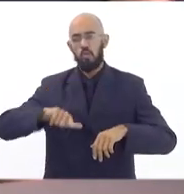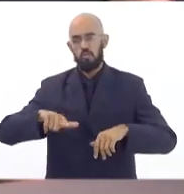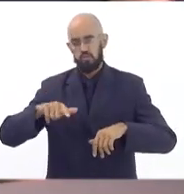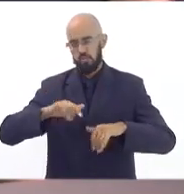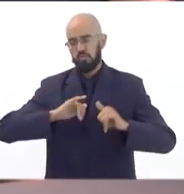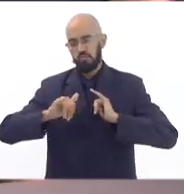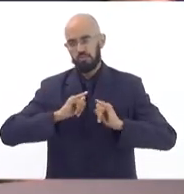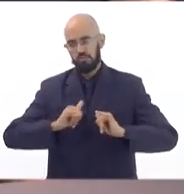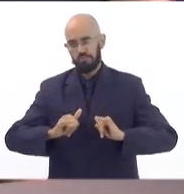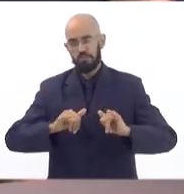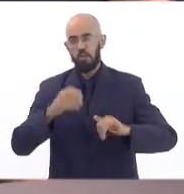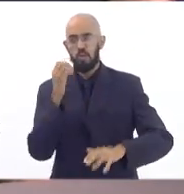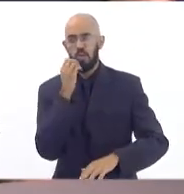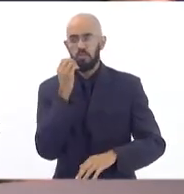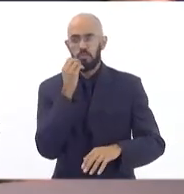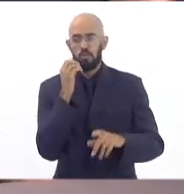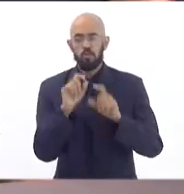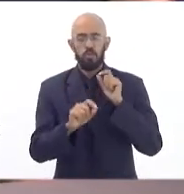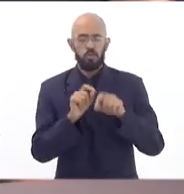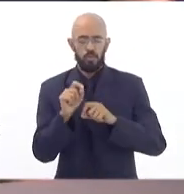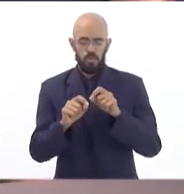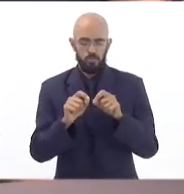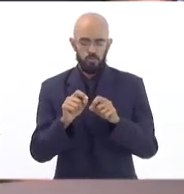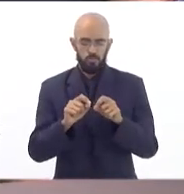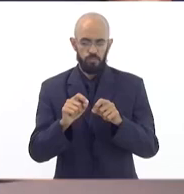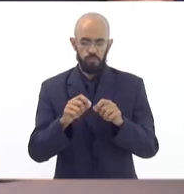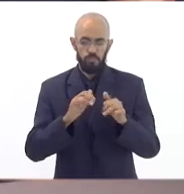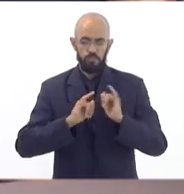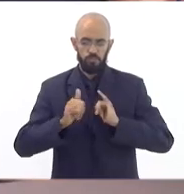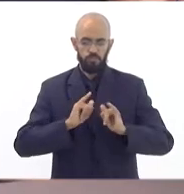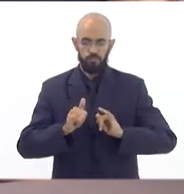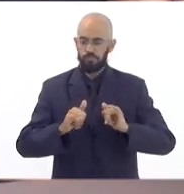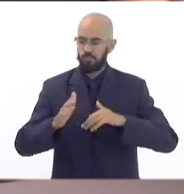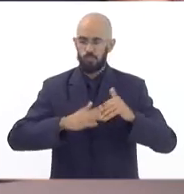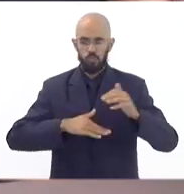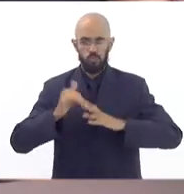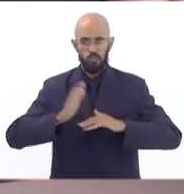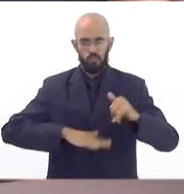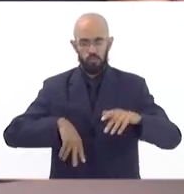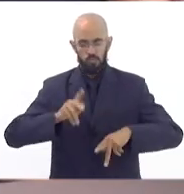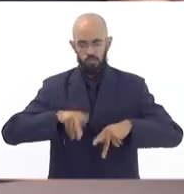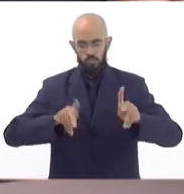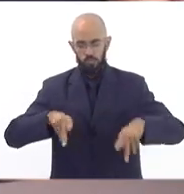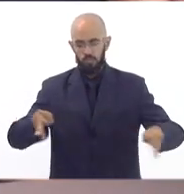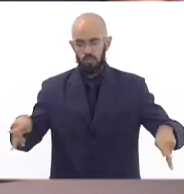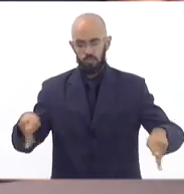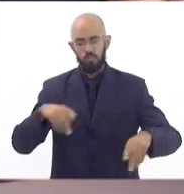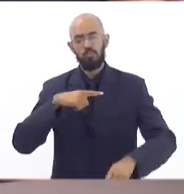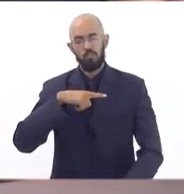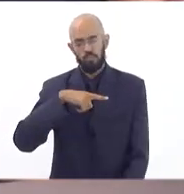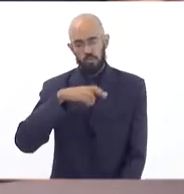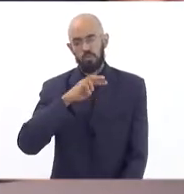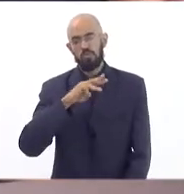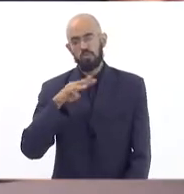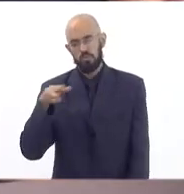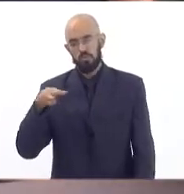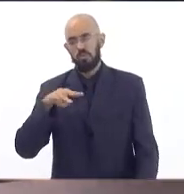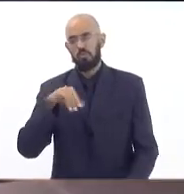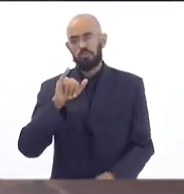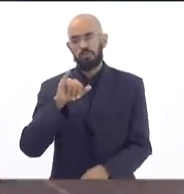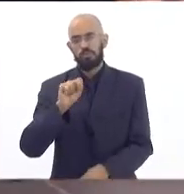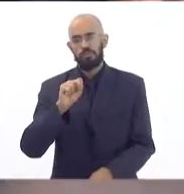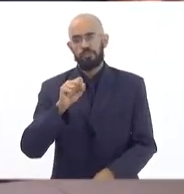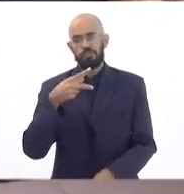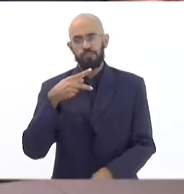pobres obviamente né os dados que estão disponíveis para acesso a qualquer um do Povo né o nosso site o site do Instituto de Segurança Pública